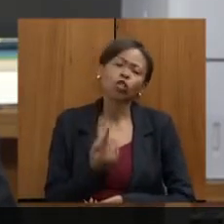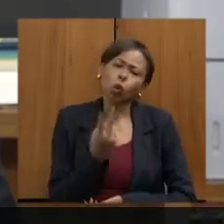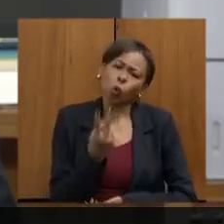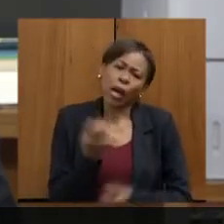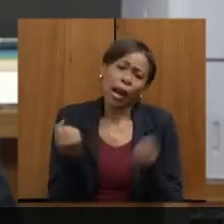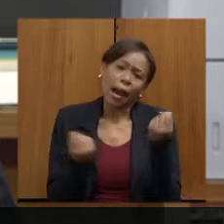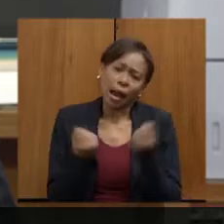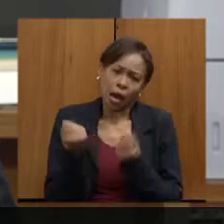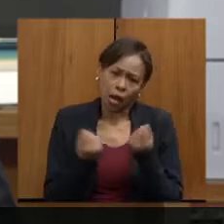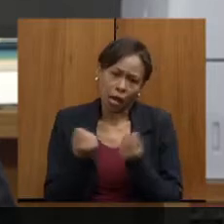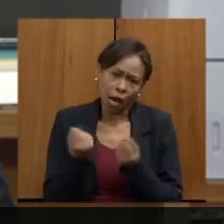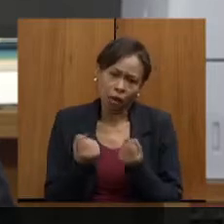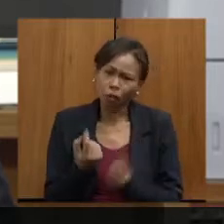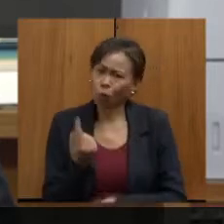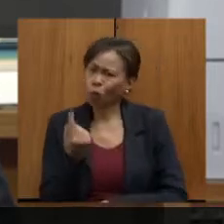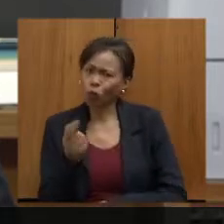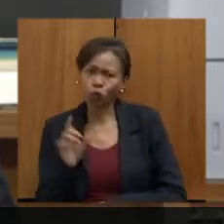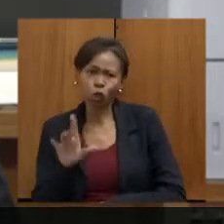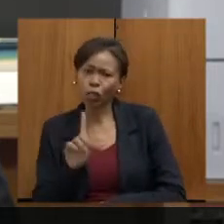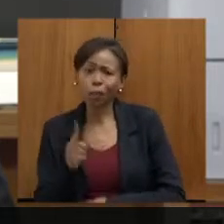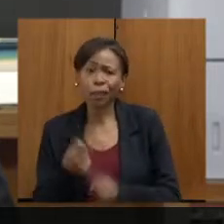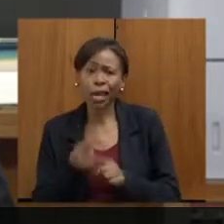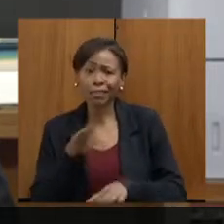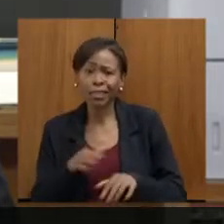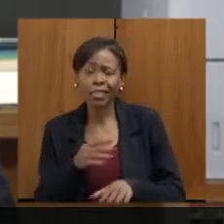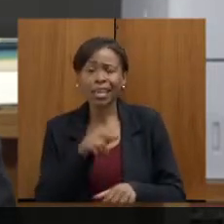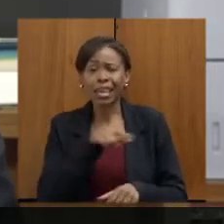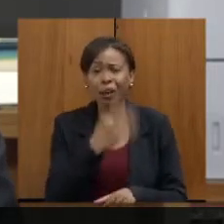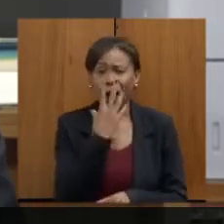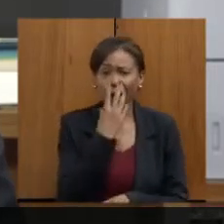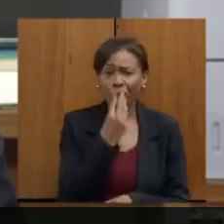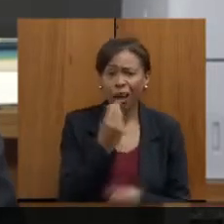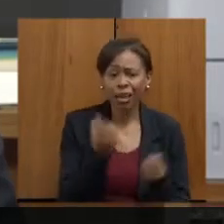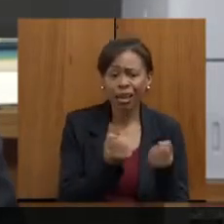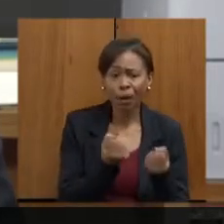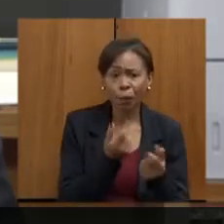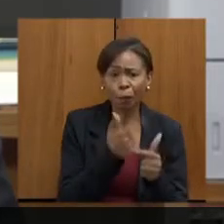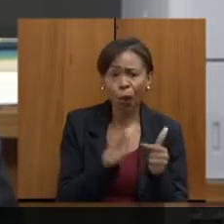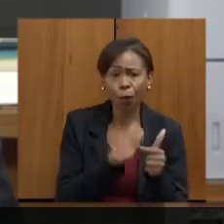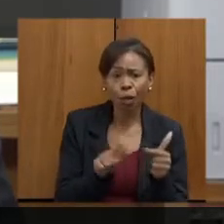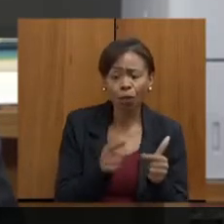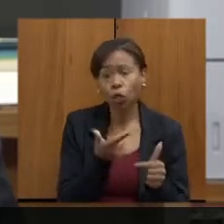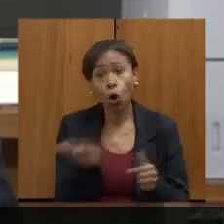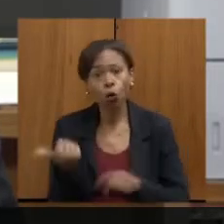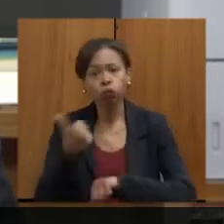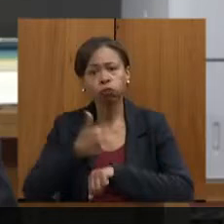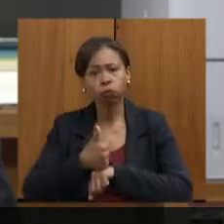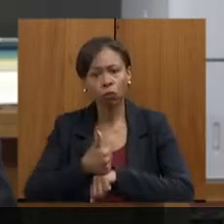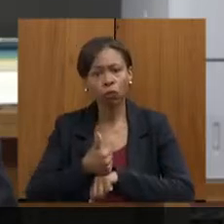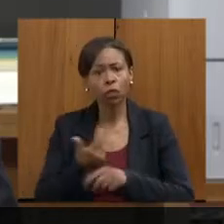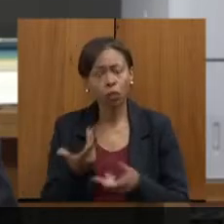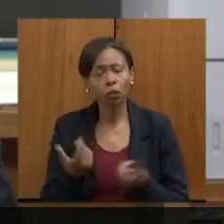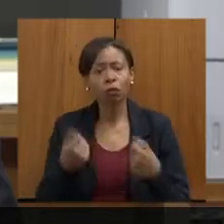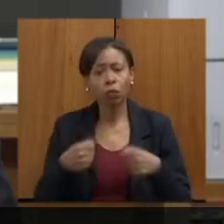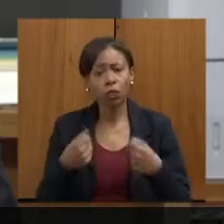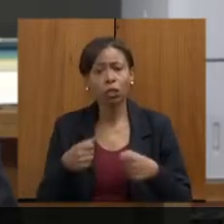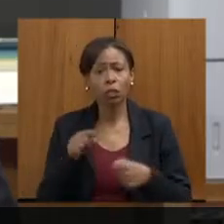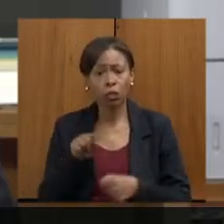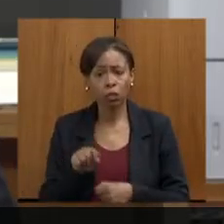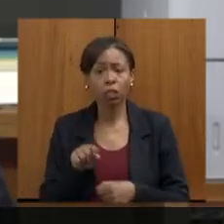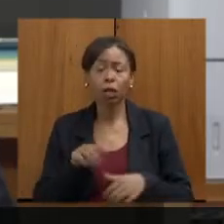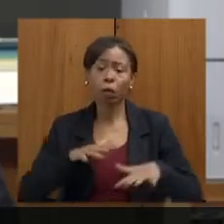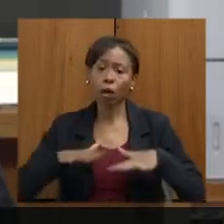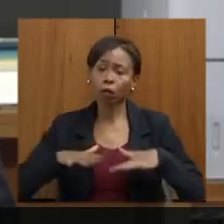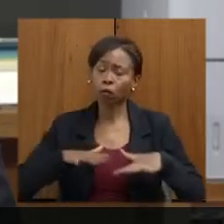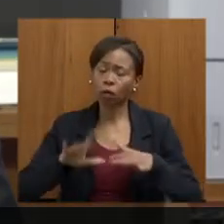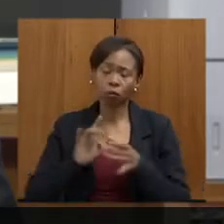cara fica sem Como transportar então para gente deixar aqui dois casos nos configure com a minha empresa e sim para que ele possa ter essa